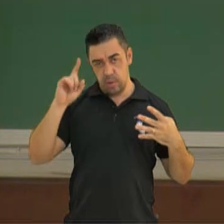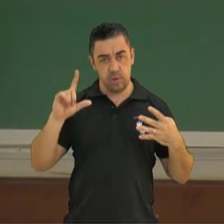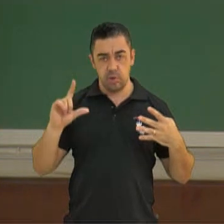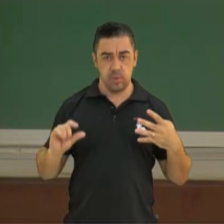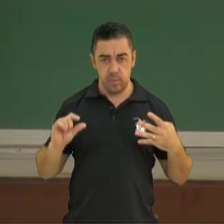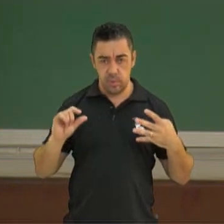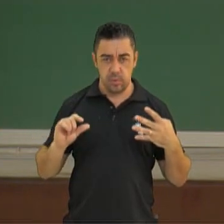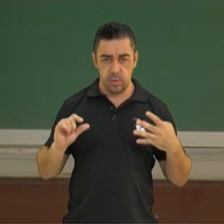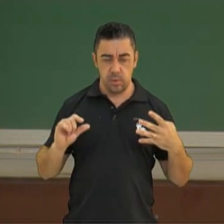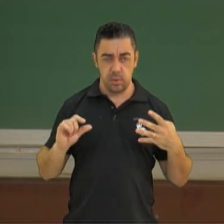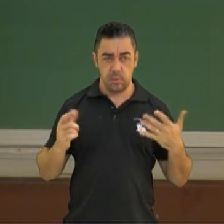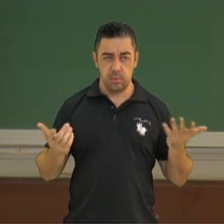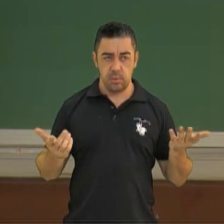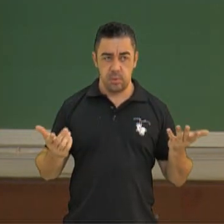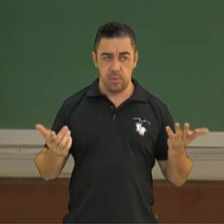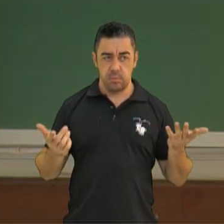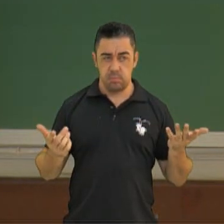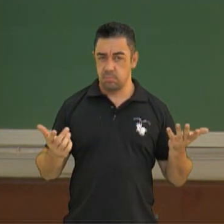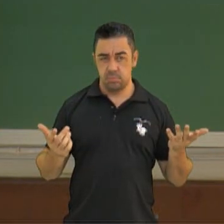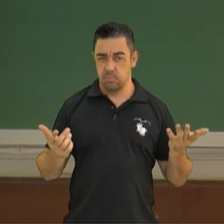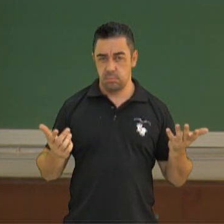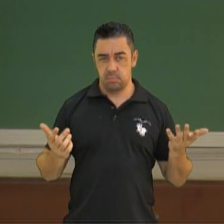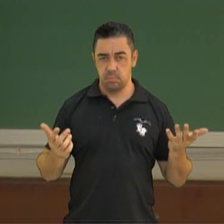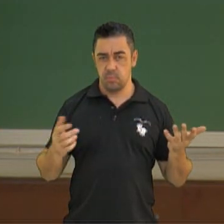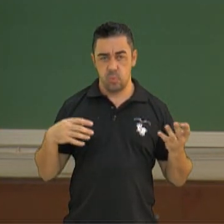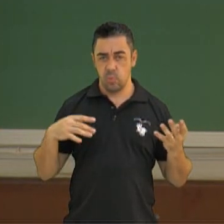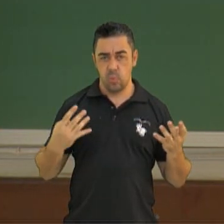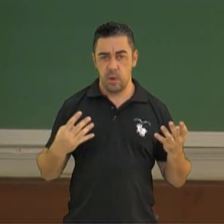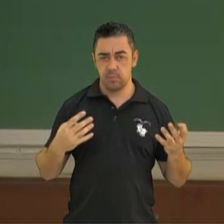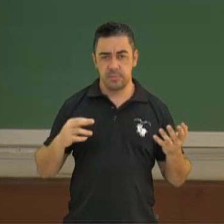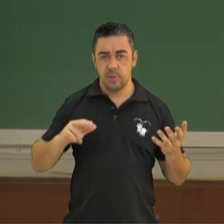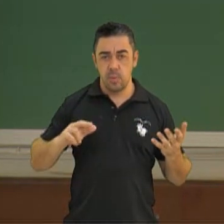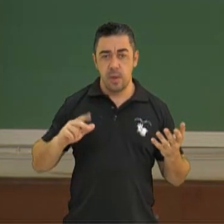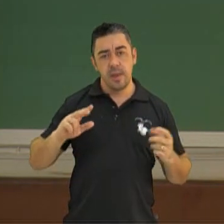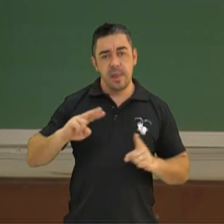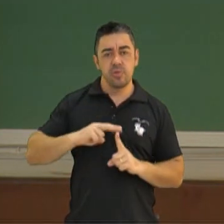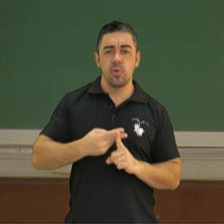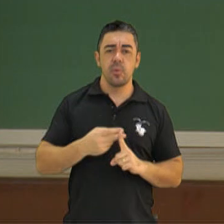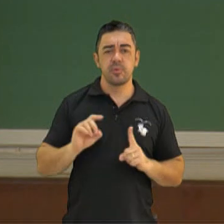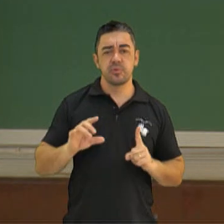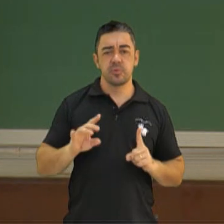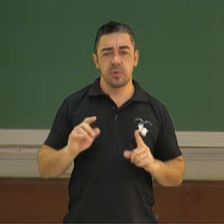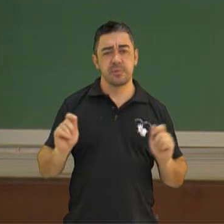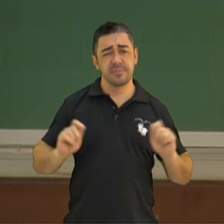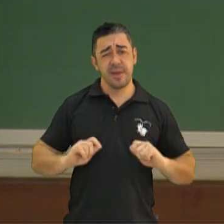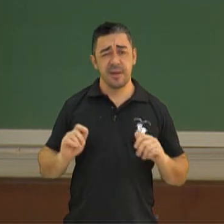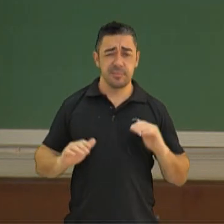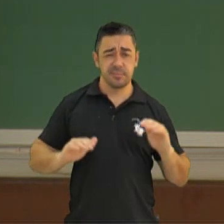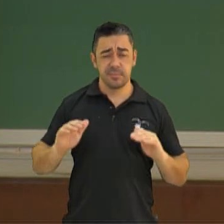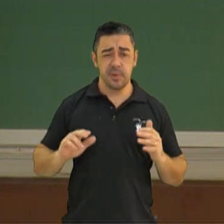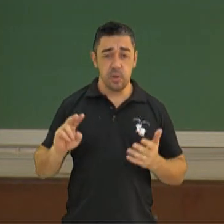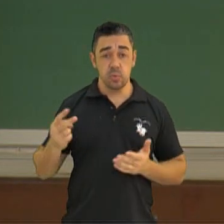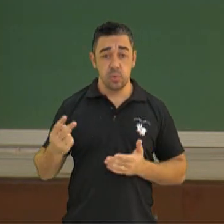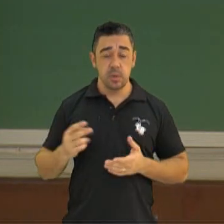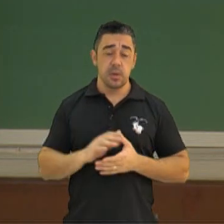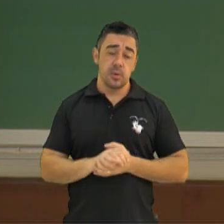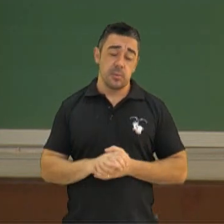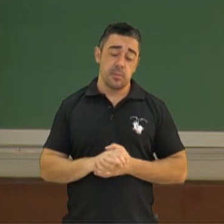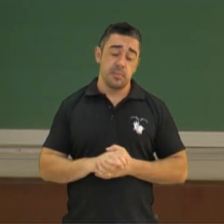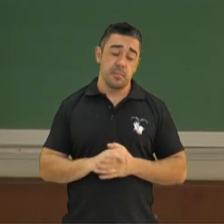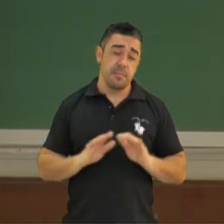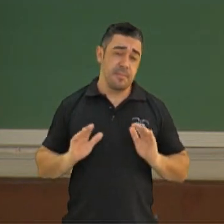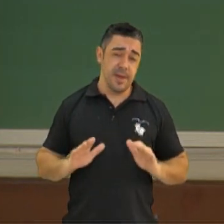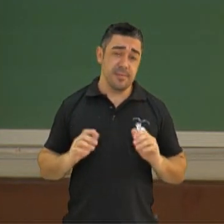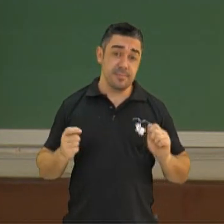as máquinas. Então, o 4 ele é o dobro. Na verdade, até caberia, porque são 2, né? Ele é o dobro,